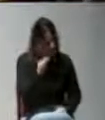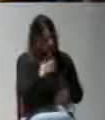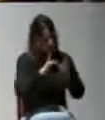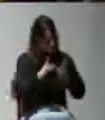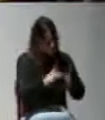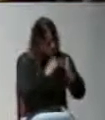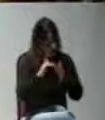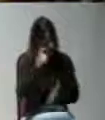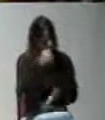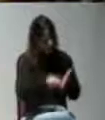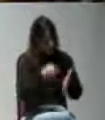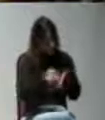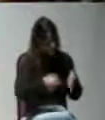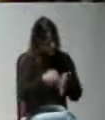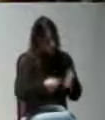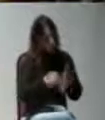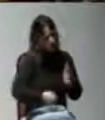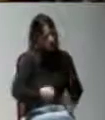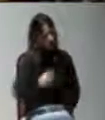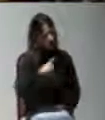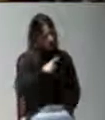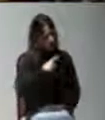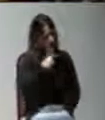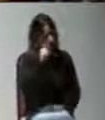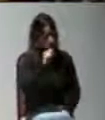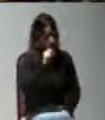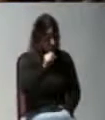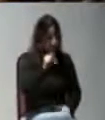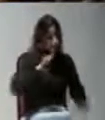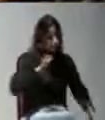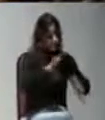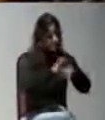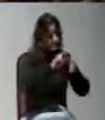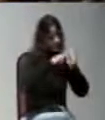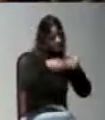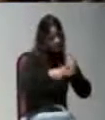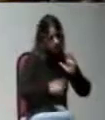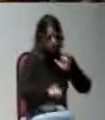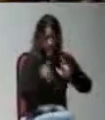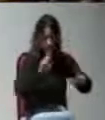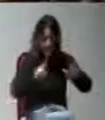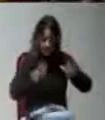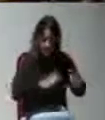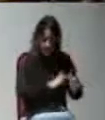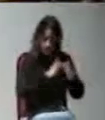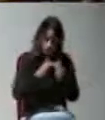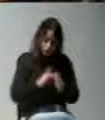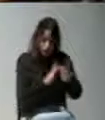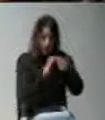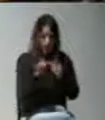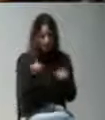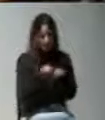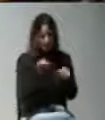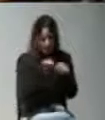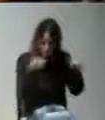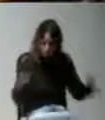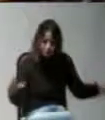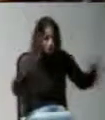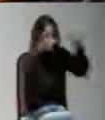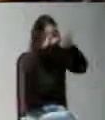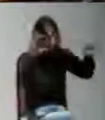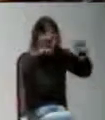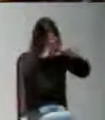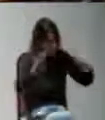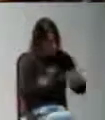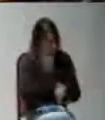articulados em lutas, tendem a dar sentido às diferenças, articulá-las, torná-las compatíveis uma com a outra, uma com as